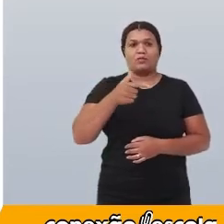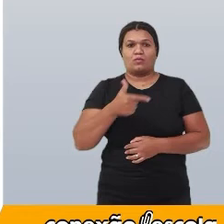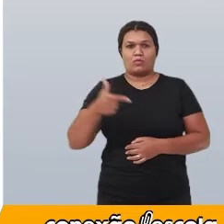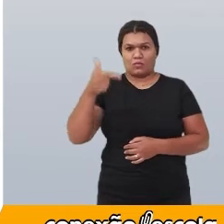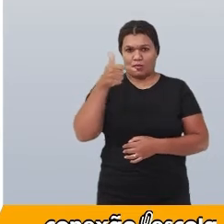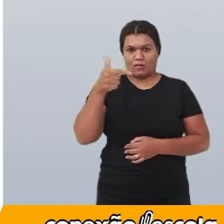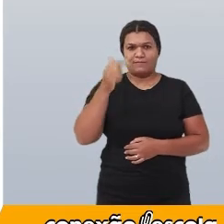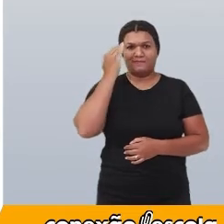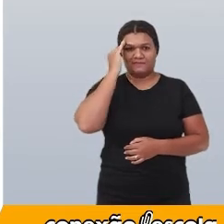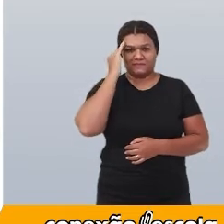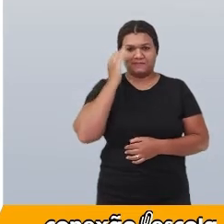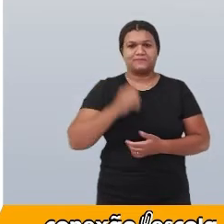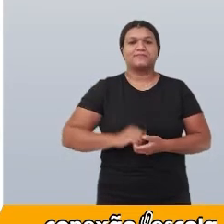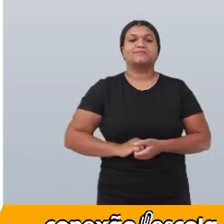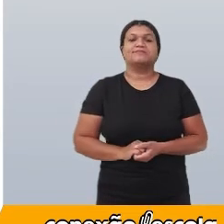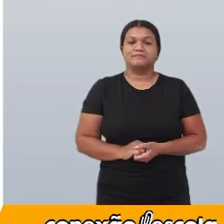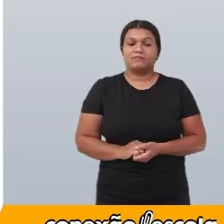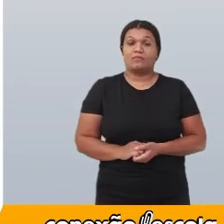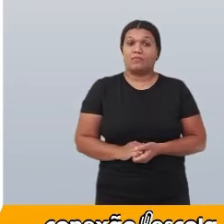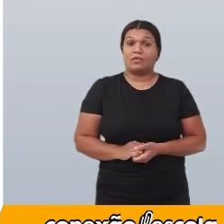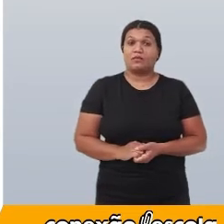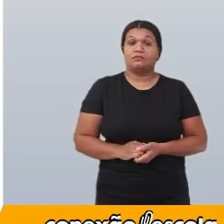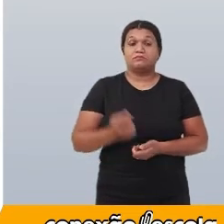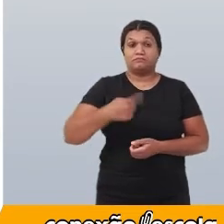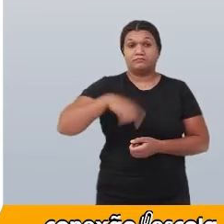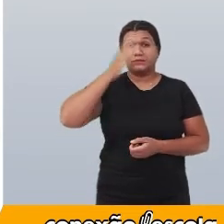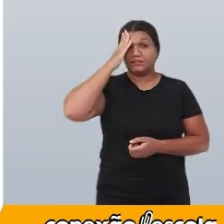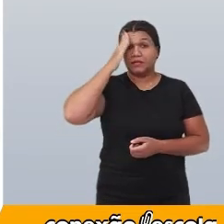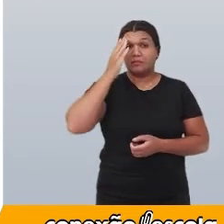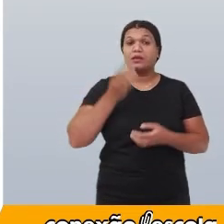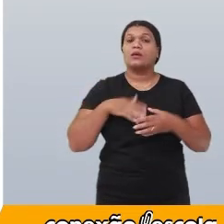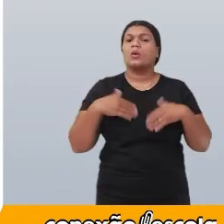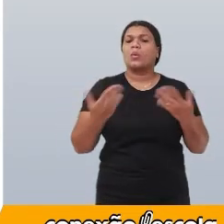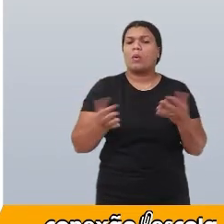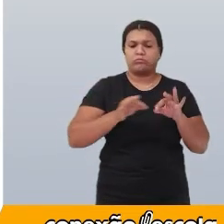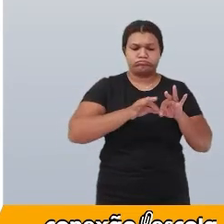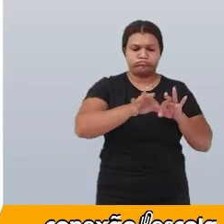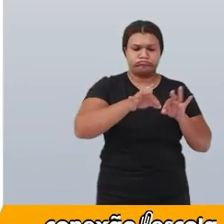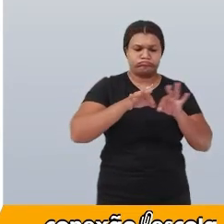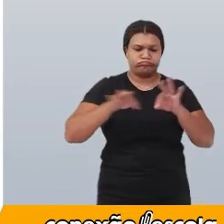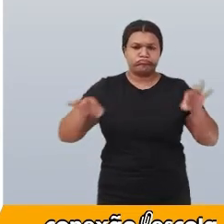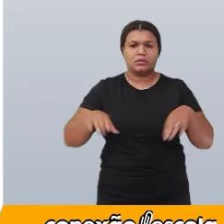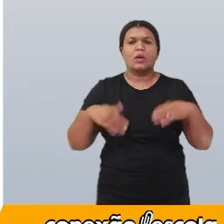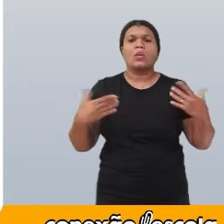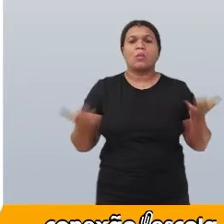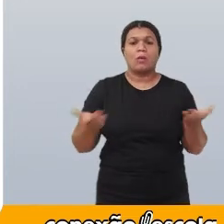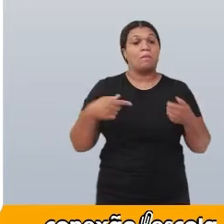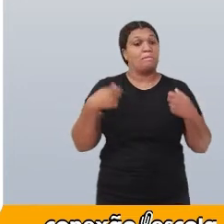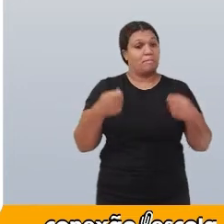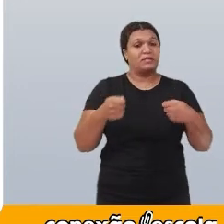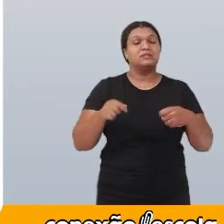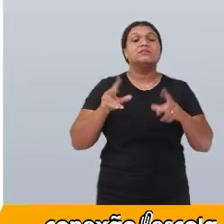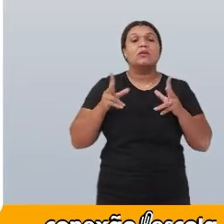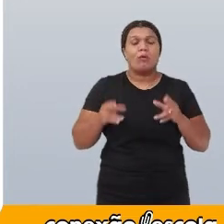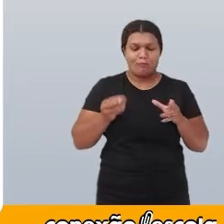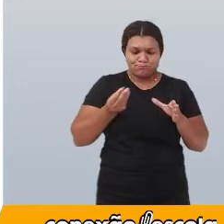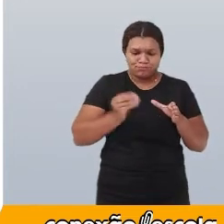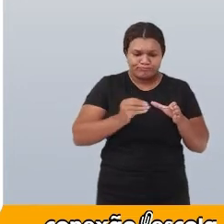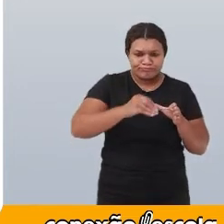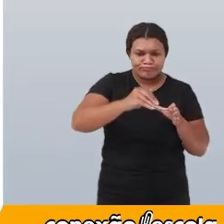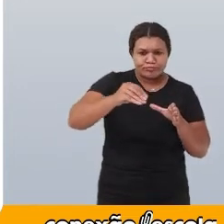Certo? E para saber determinada área, é como se eu preenchesse o